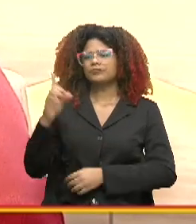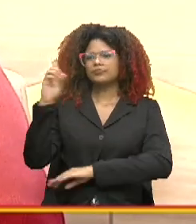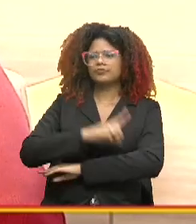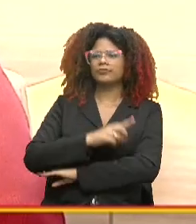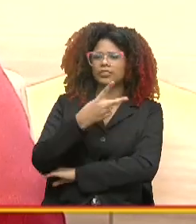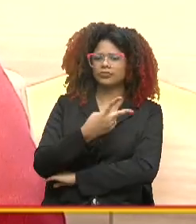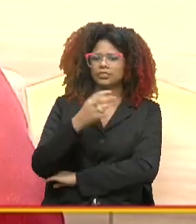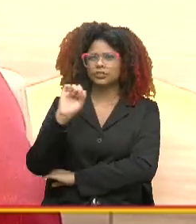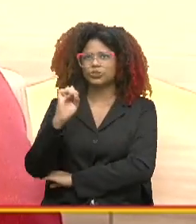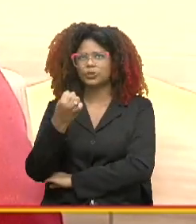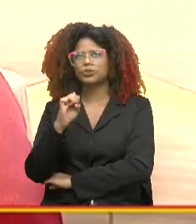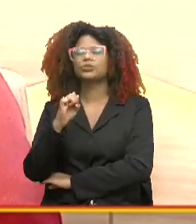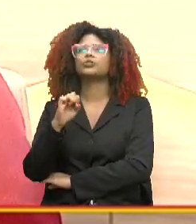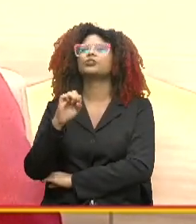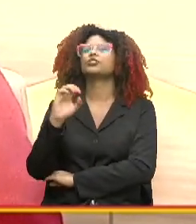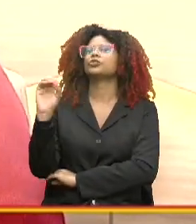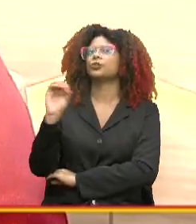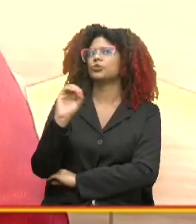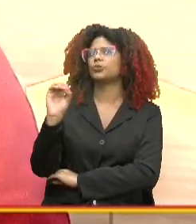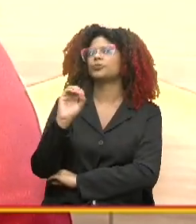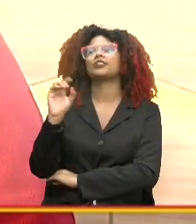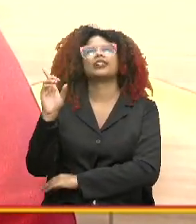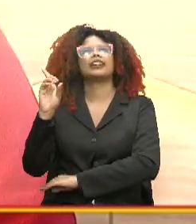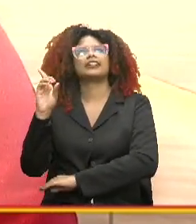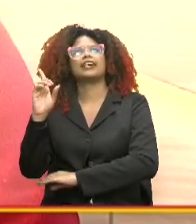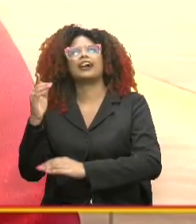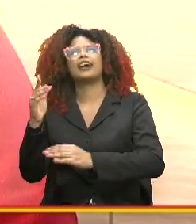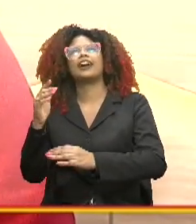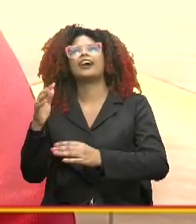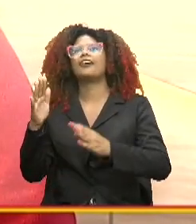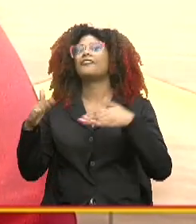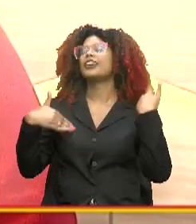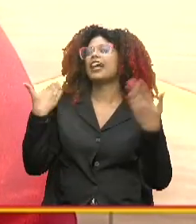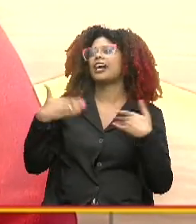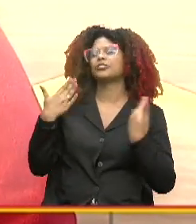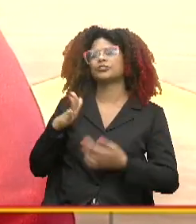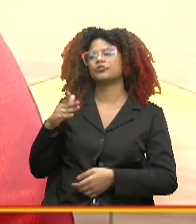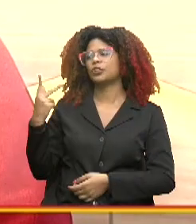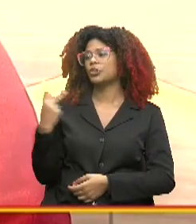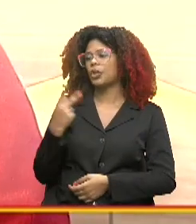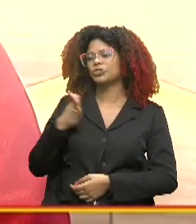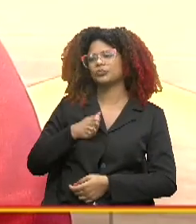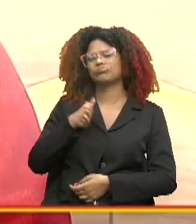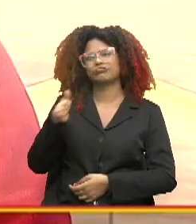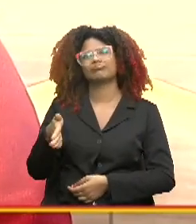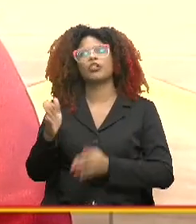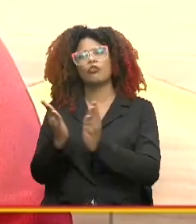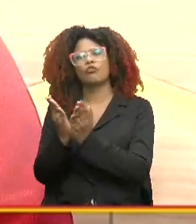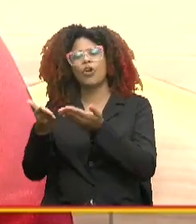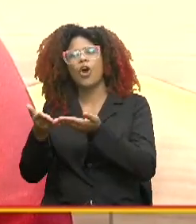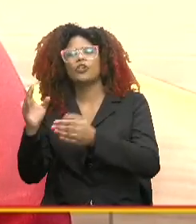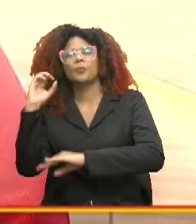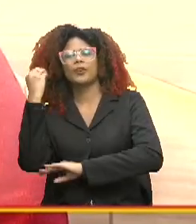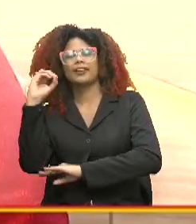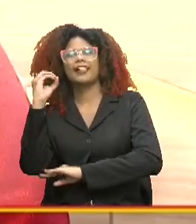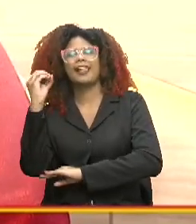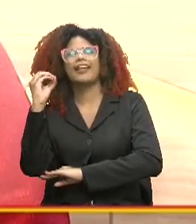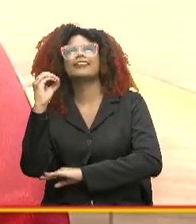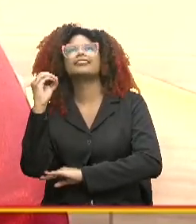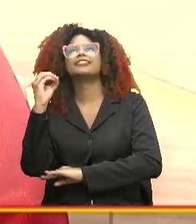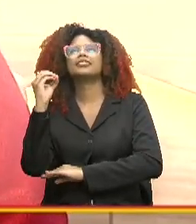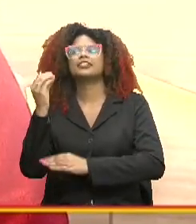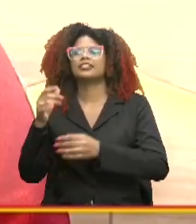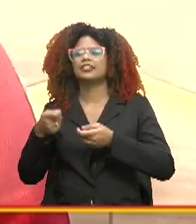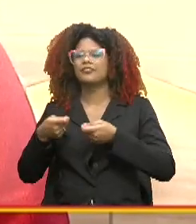servidoras públicas então para nós era feriado foi um dia que nós levamos papéis no fórum aqui de Porto Alegre para iniciar o